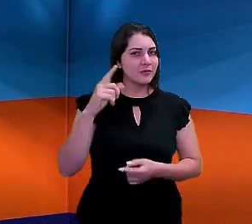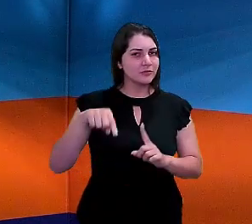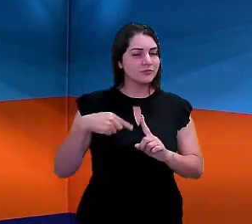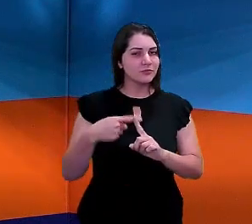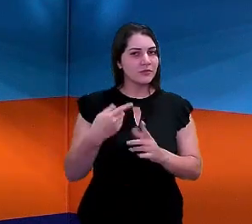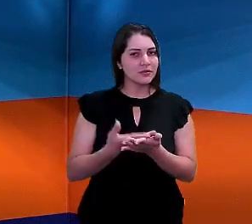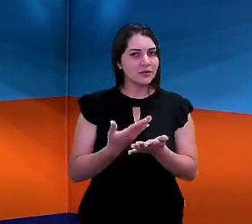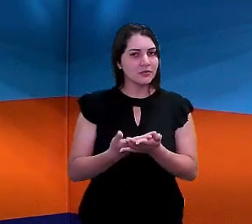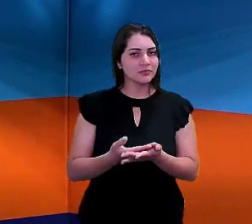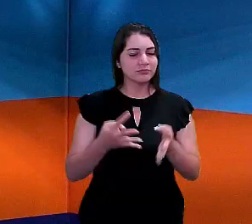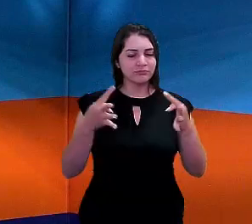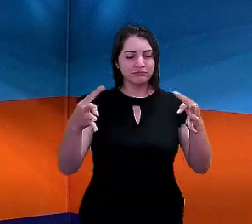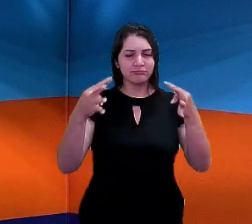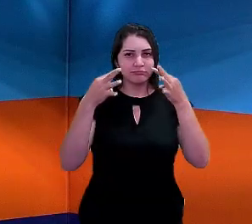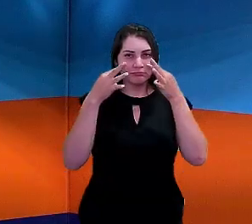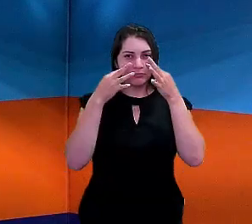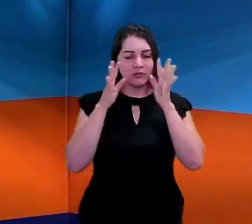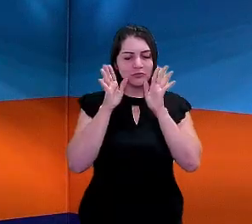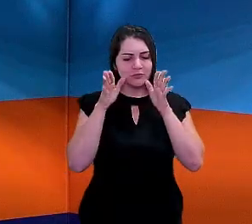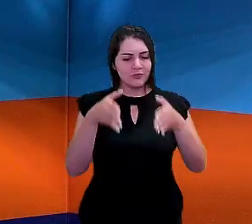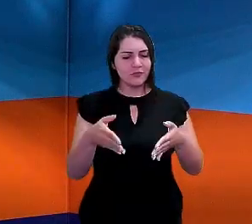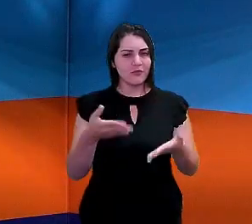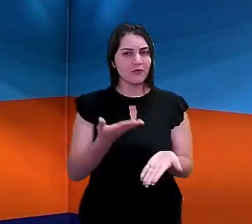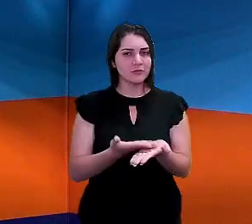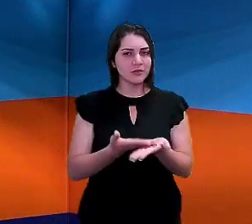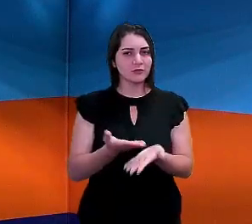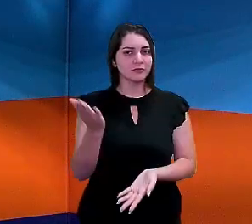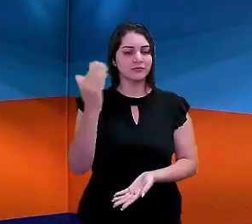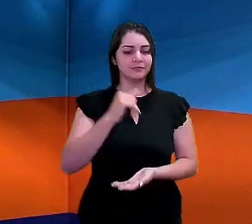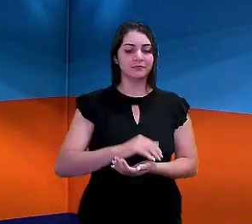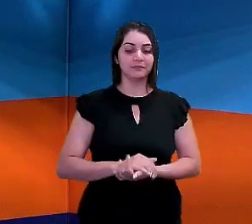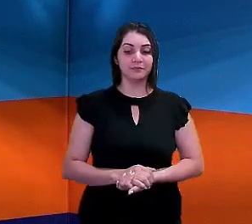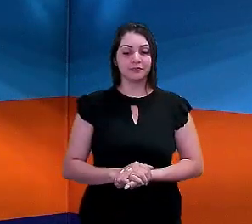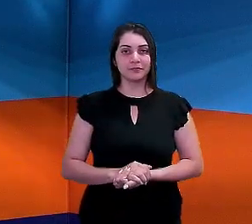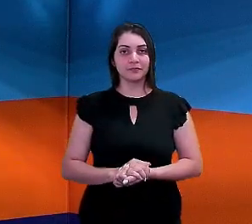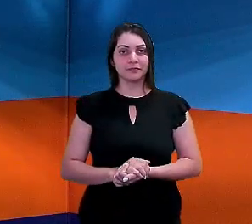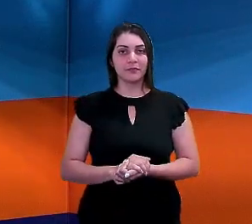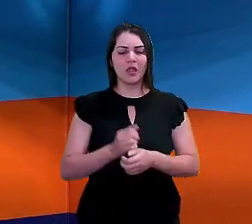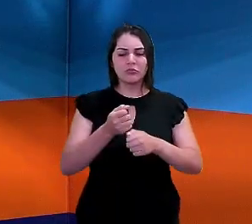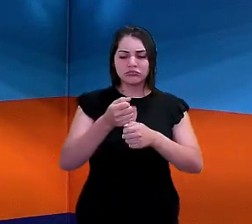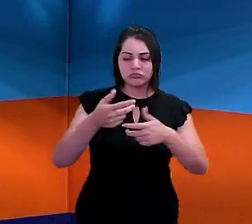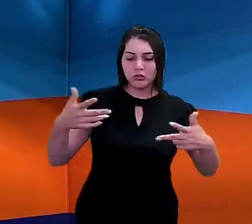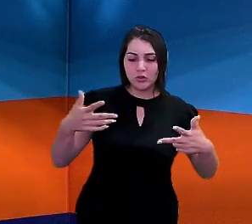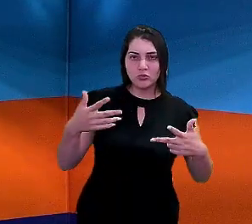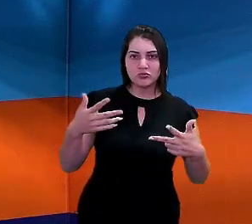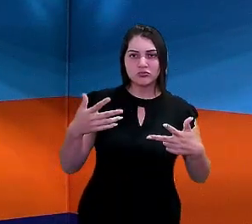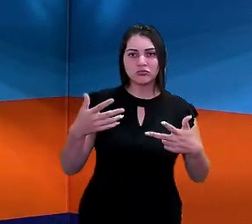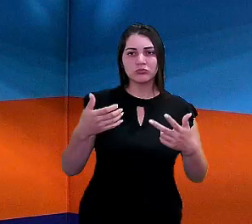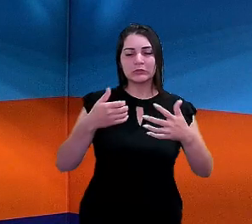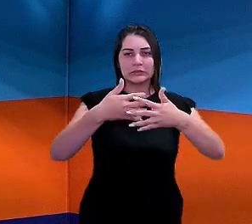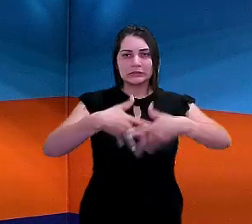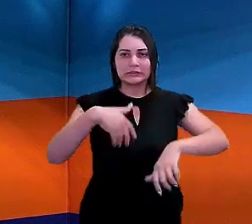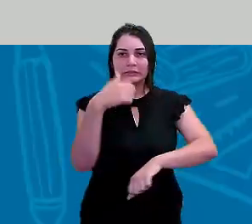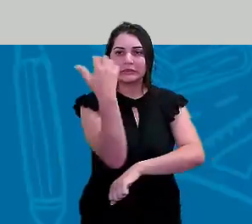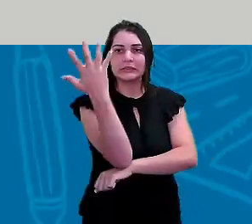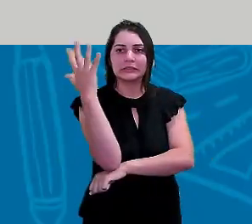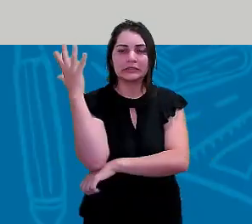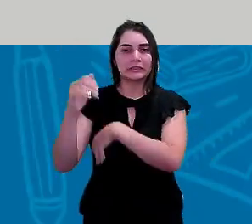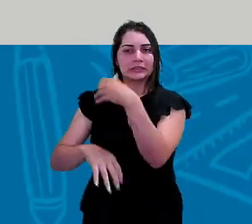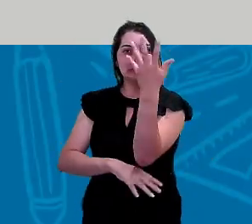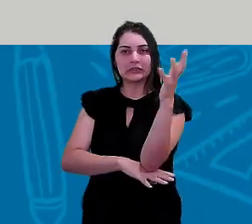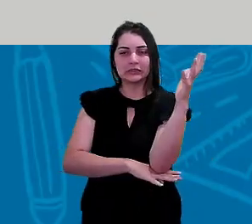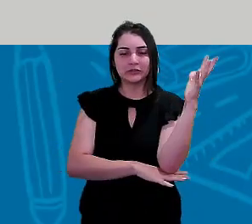Prontinhos? Atentos? Então, ó, foco na aula. Vamos lá? Os recursos da natureza e os seres humanos.